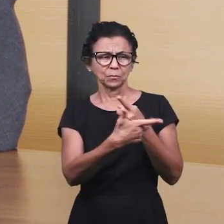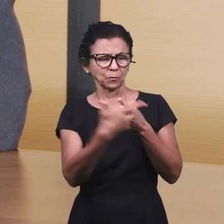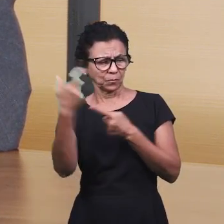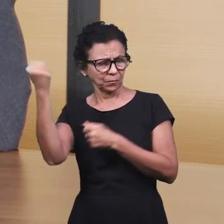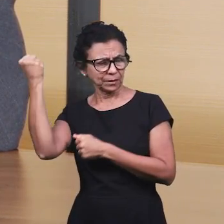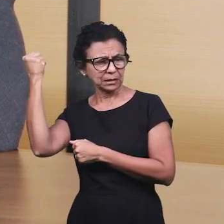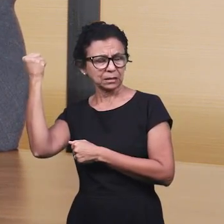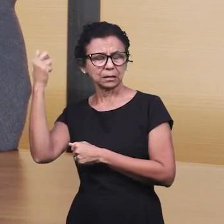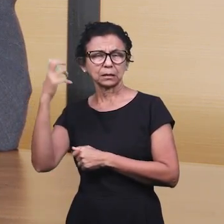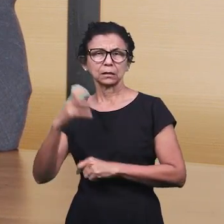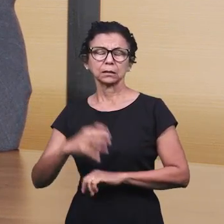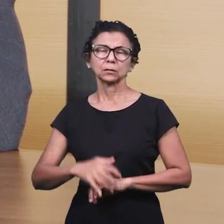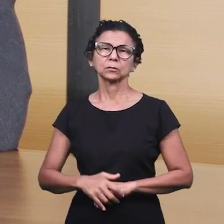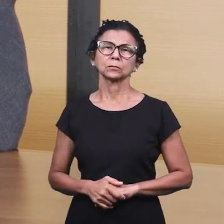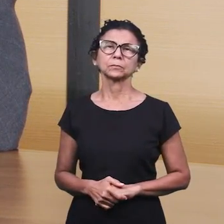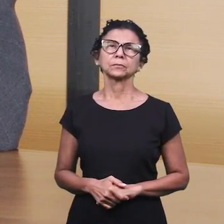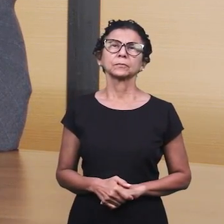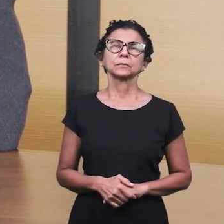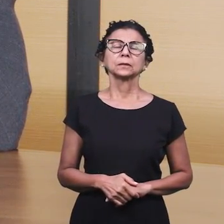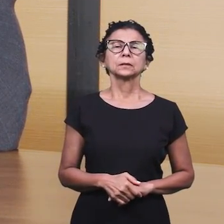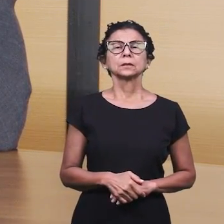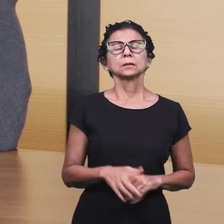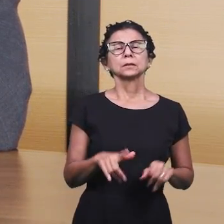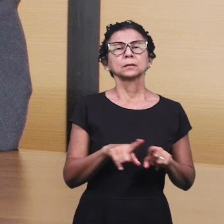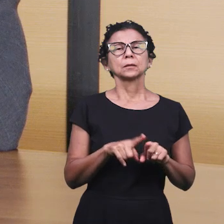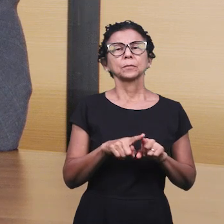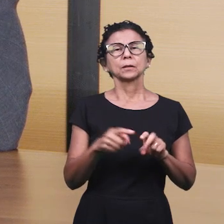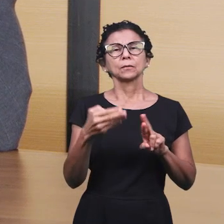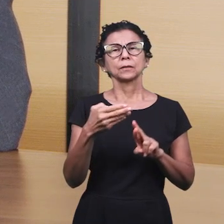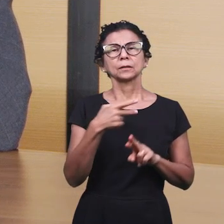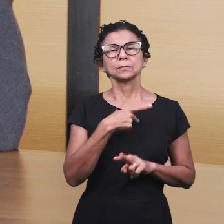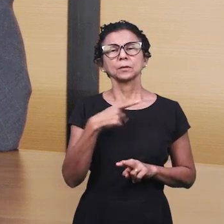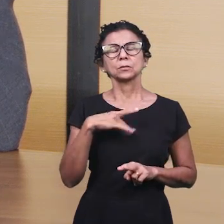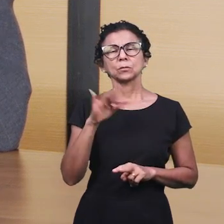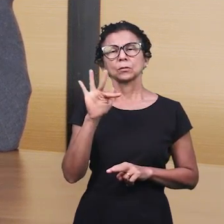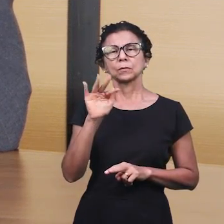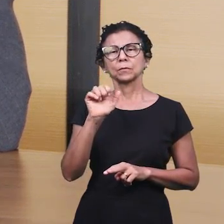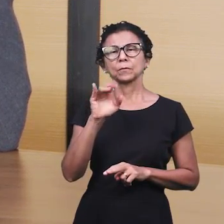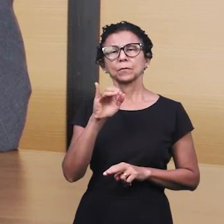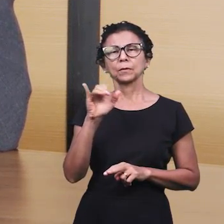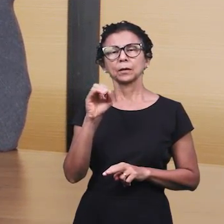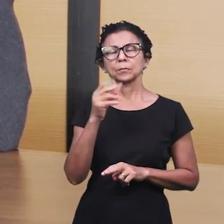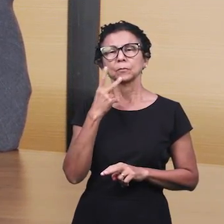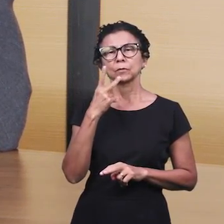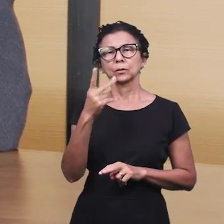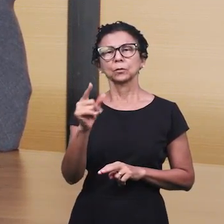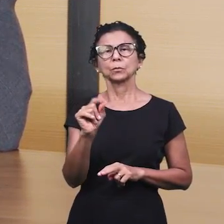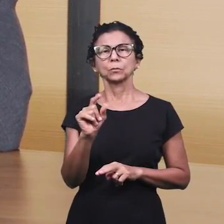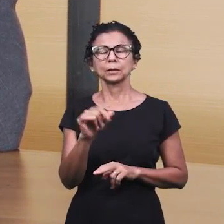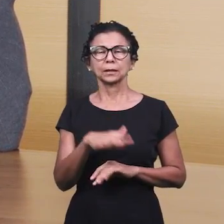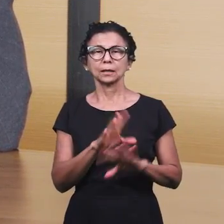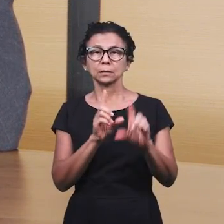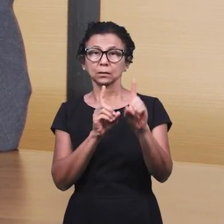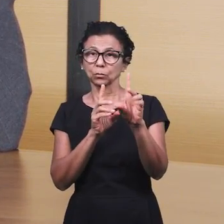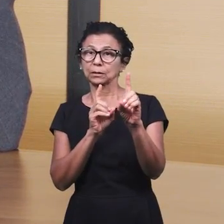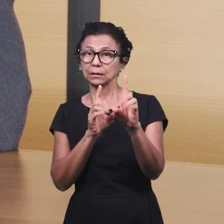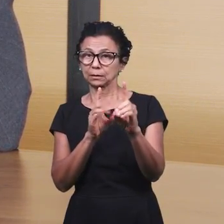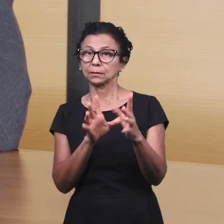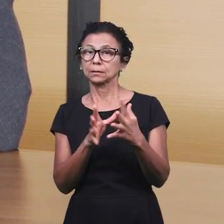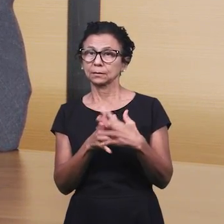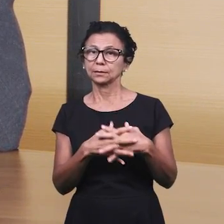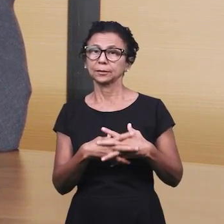Deus, para eliminar aquilo que Deus criou como base sólida para a nossa sobrevivência, ele tem